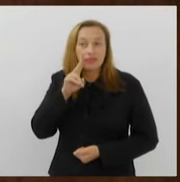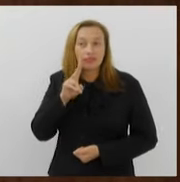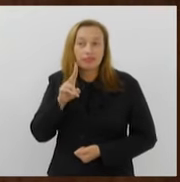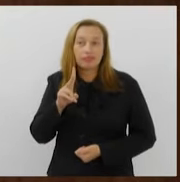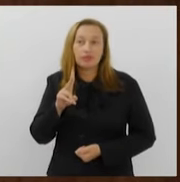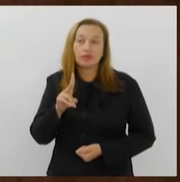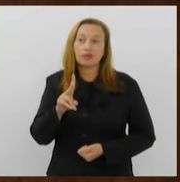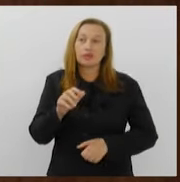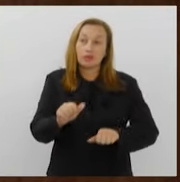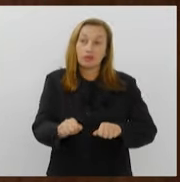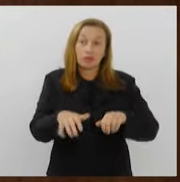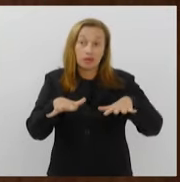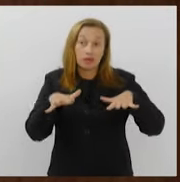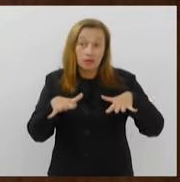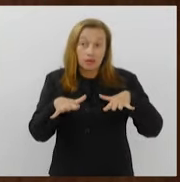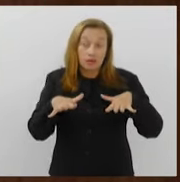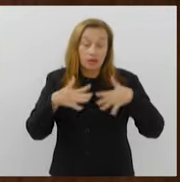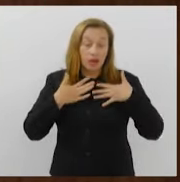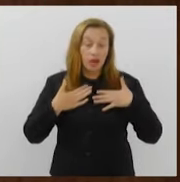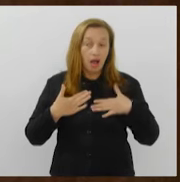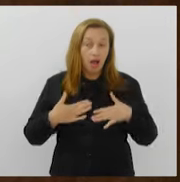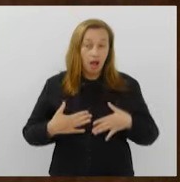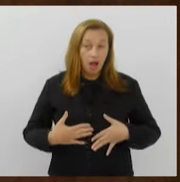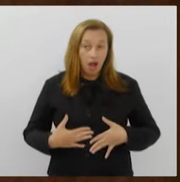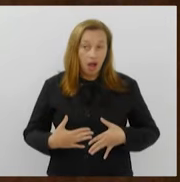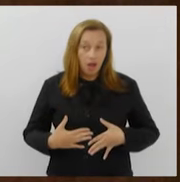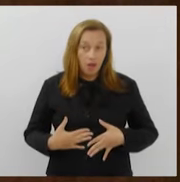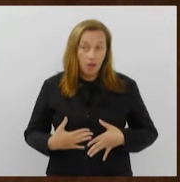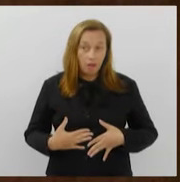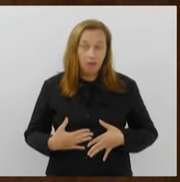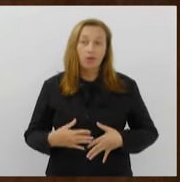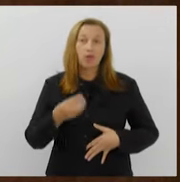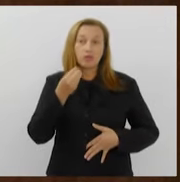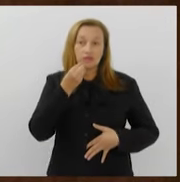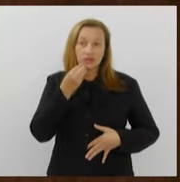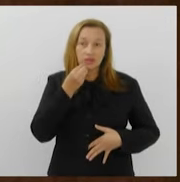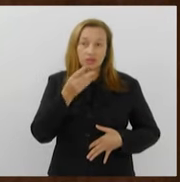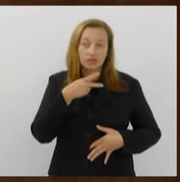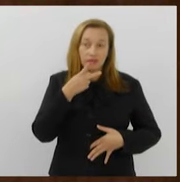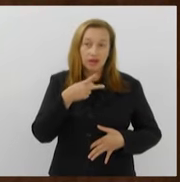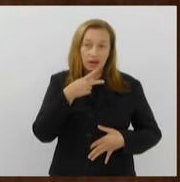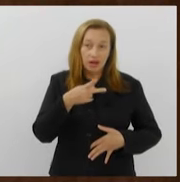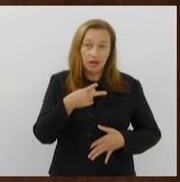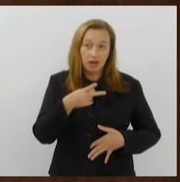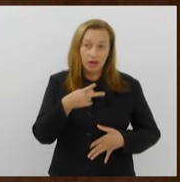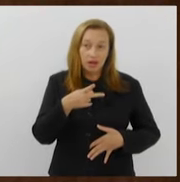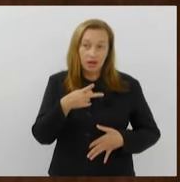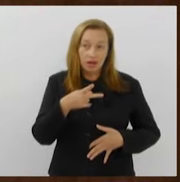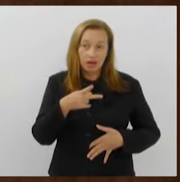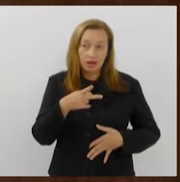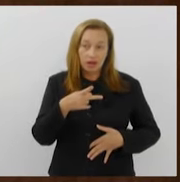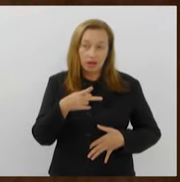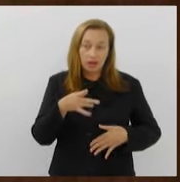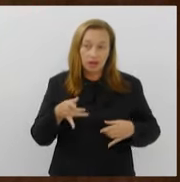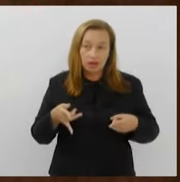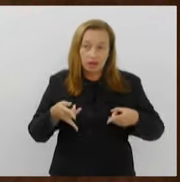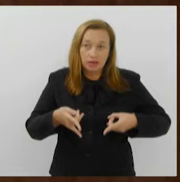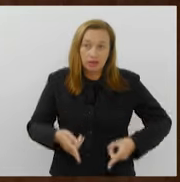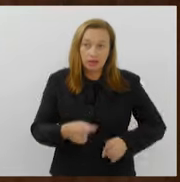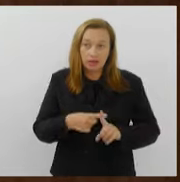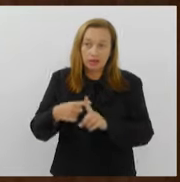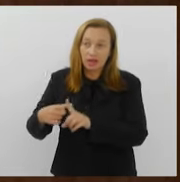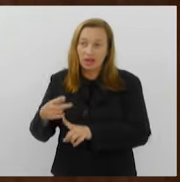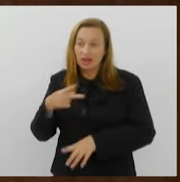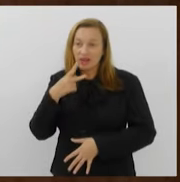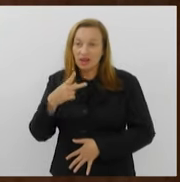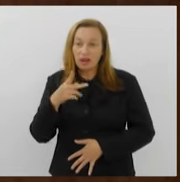estava, né, de forma calma, tranquila, e eu tive a oportunidade de falar isso no velório, ele chegava no meu ouvido: pô, Bel, tu não vai botar